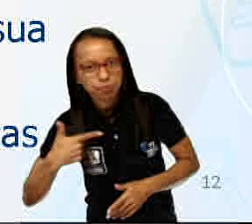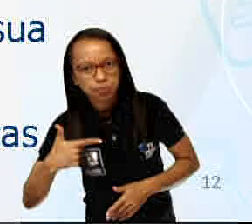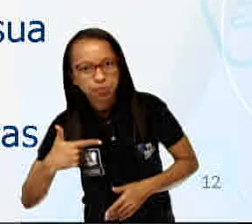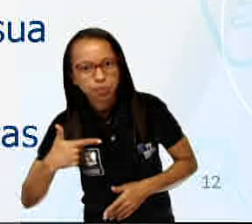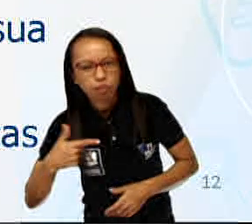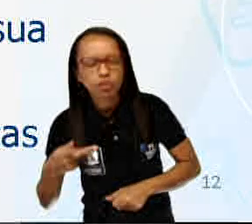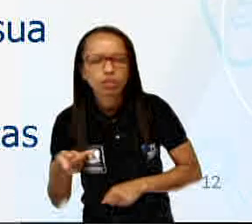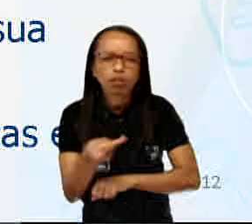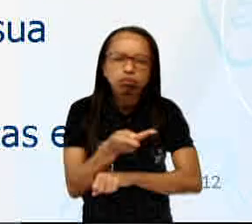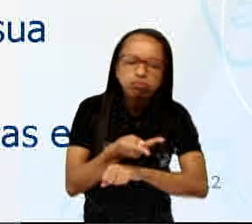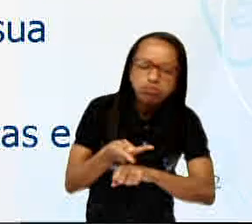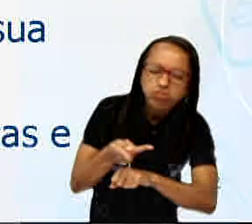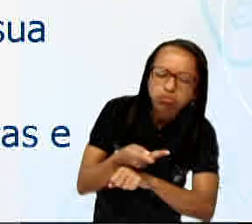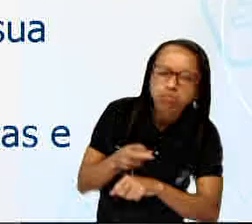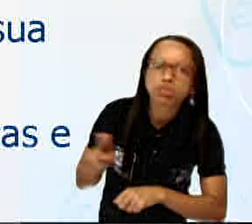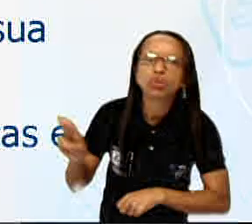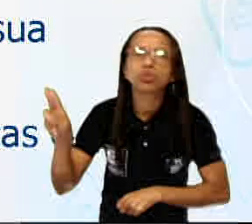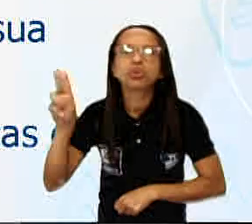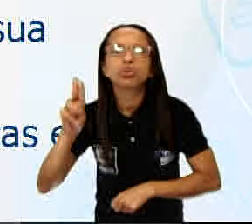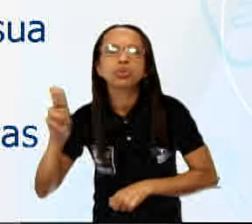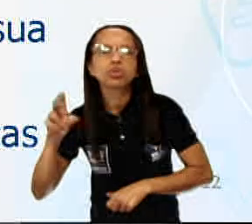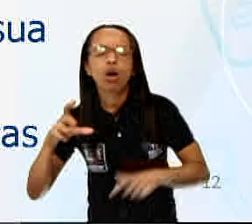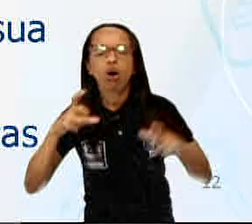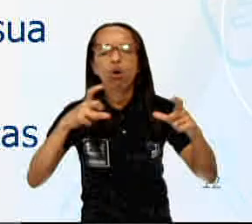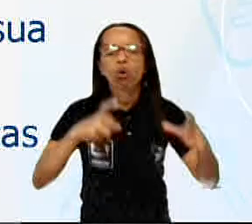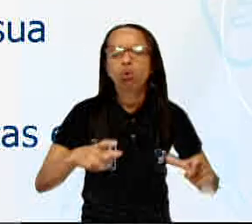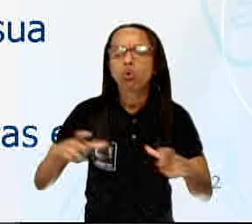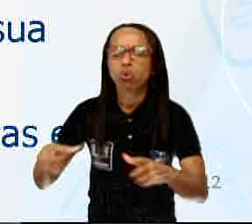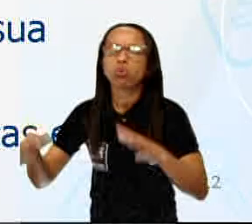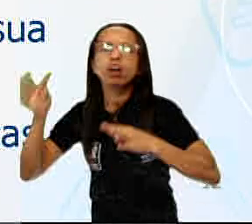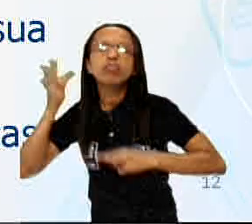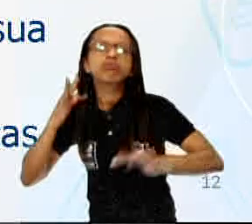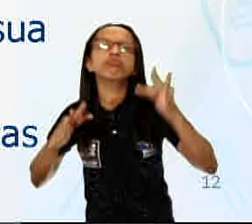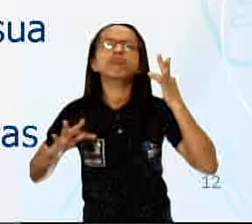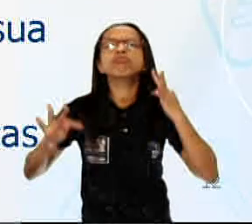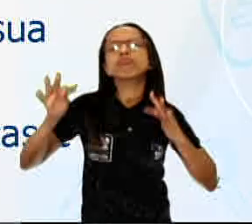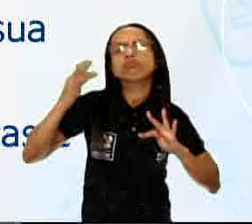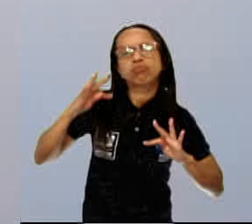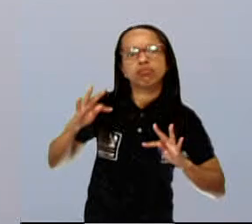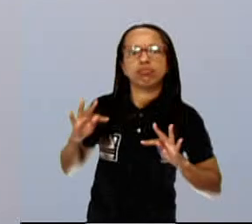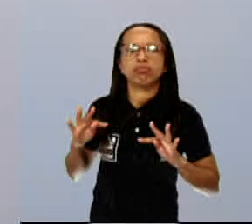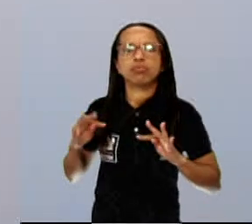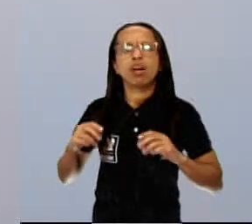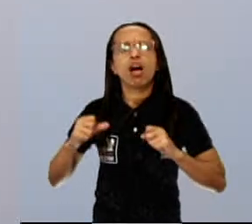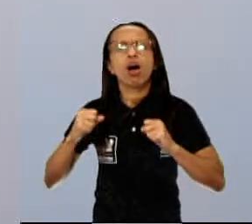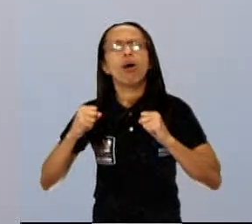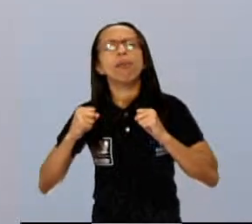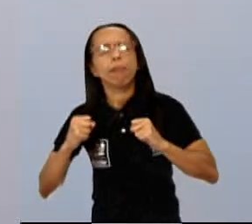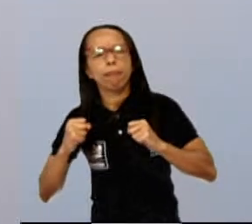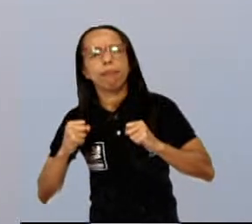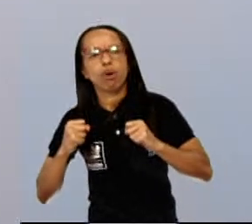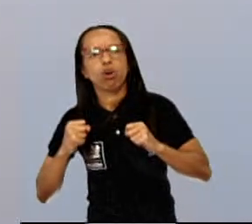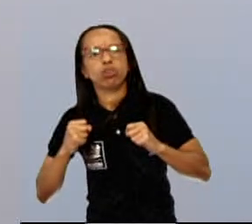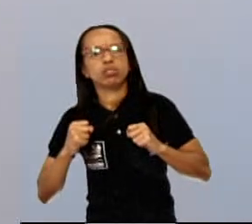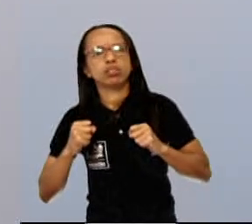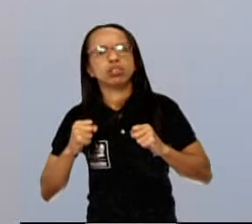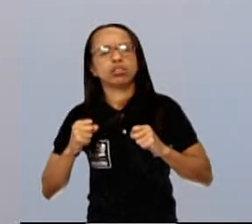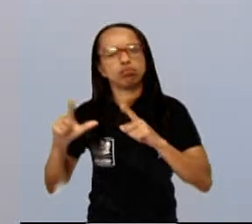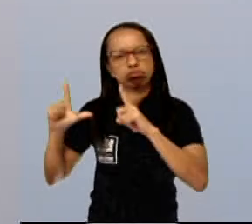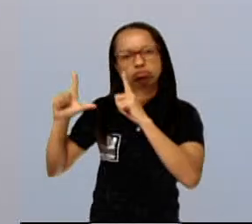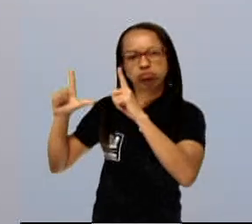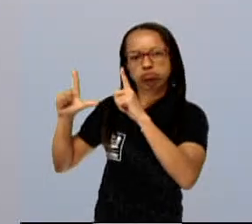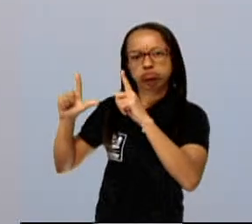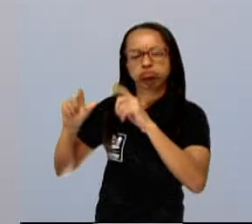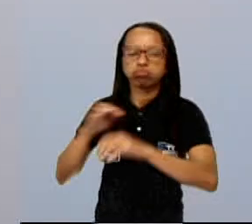algum ponto turístico do Jaboatão dos Guararapes como cenário. Pode ser um desses cenários que eu mostrei para vocês, o Monte